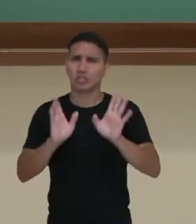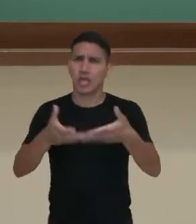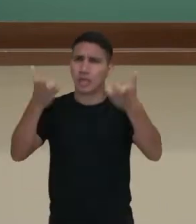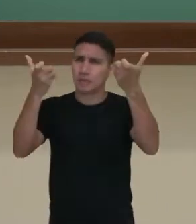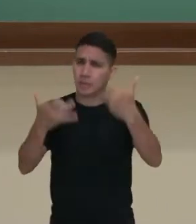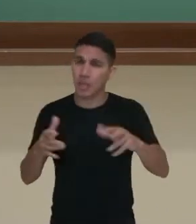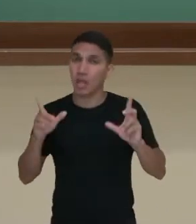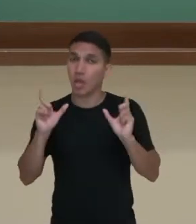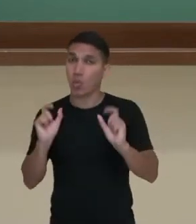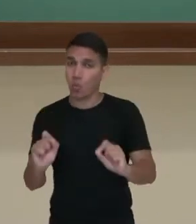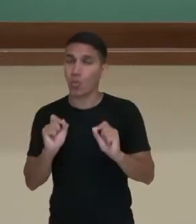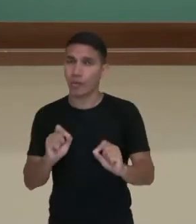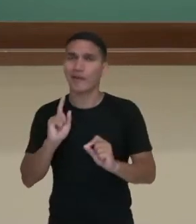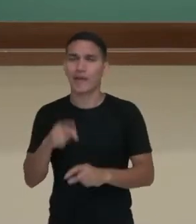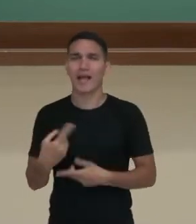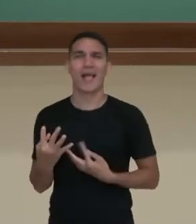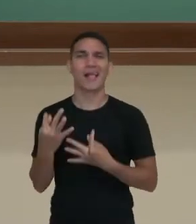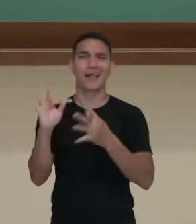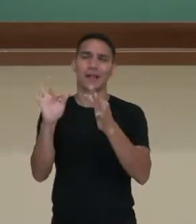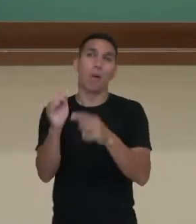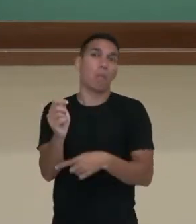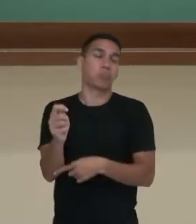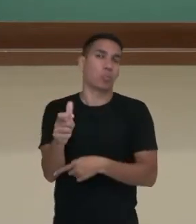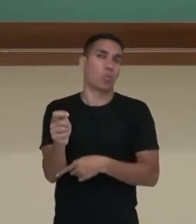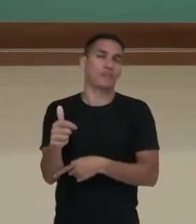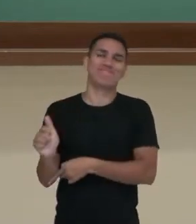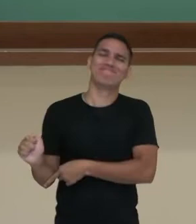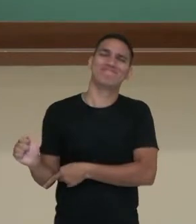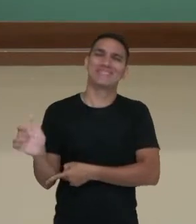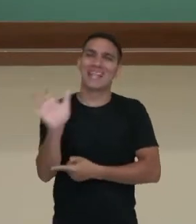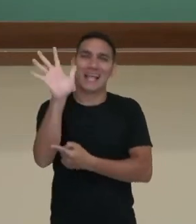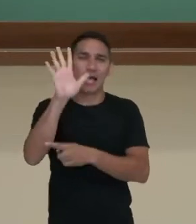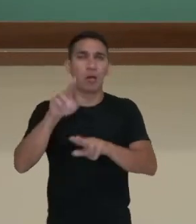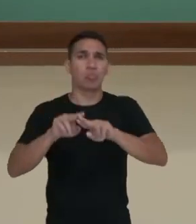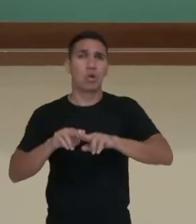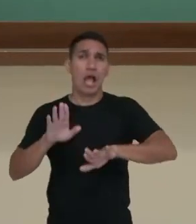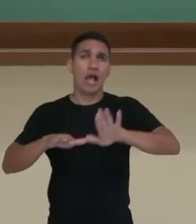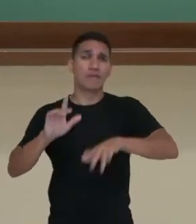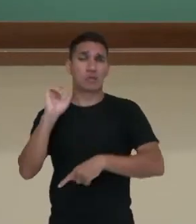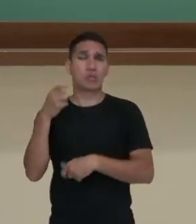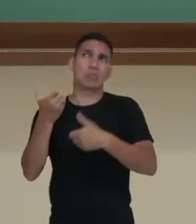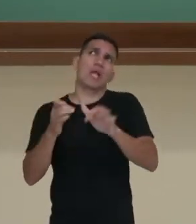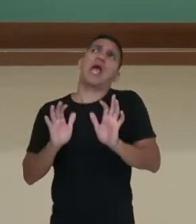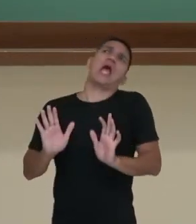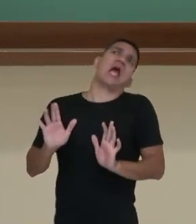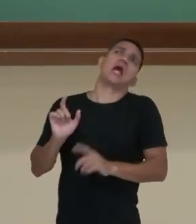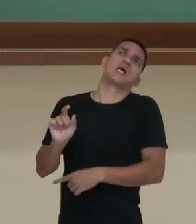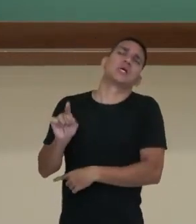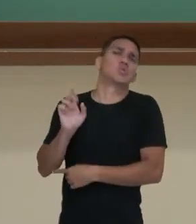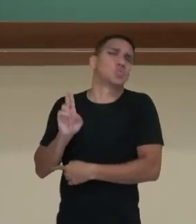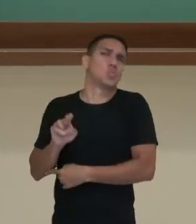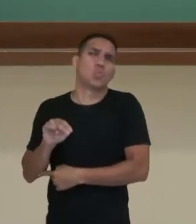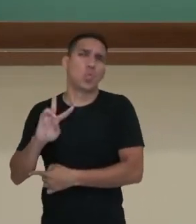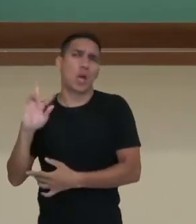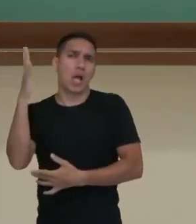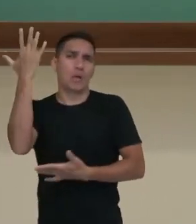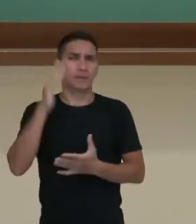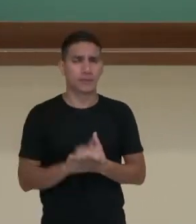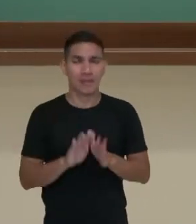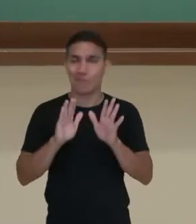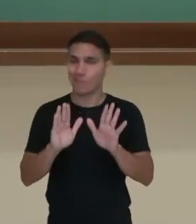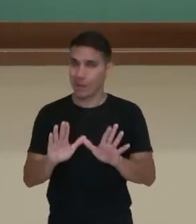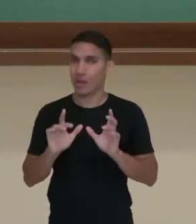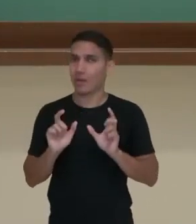uma tecnologia um pouco cara, né? Então, às vezes a gente falando isso vai dizer, isso nunca vai acontecer.